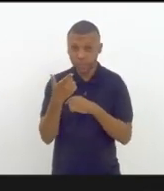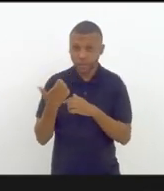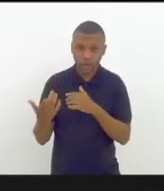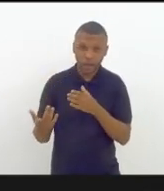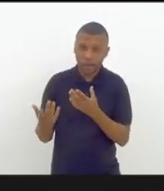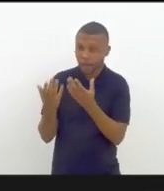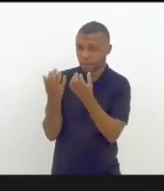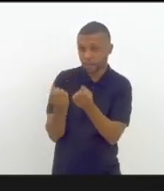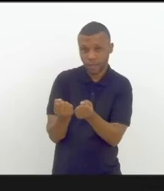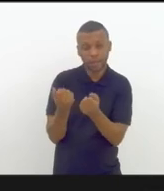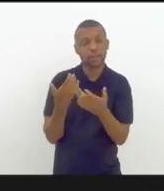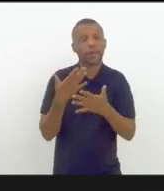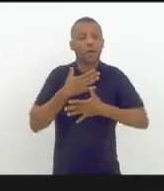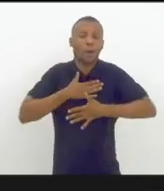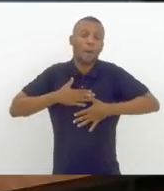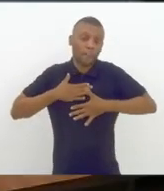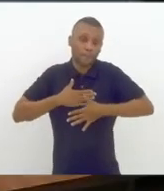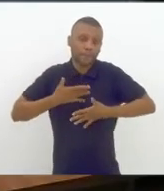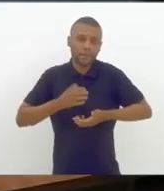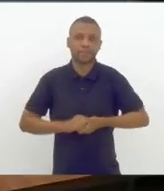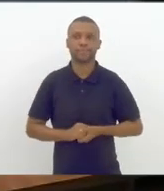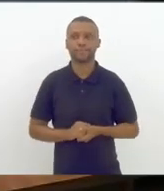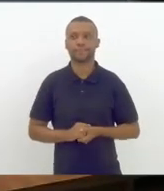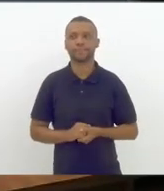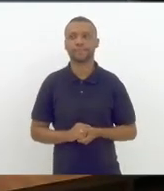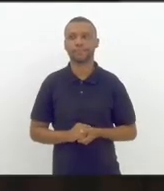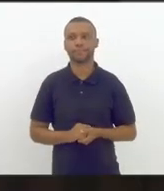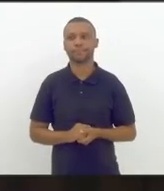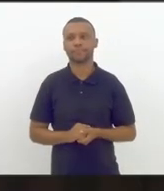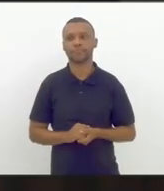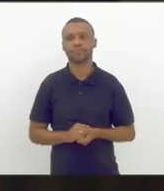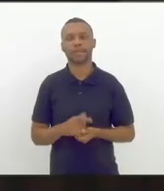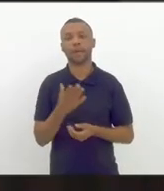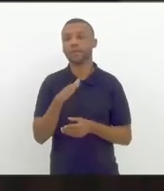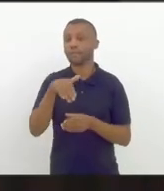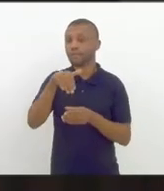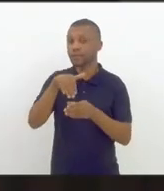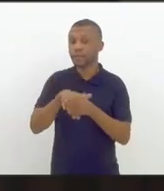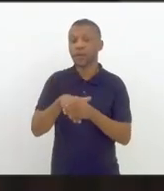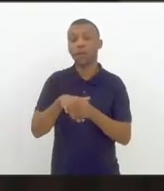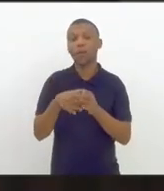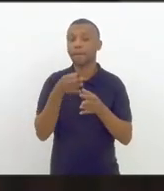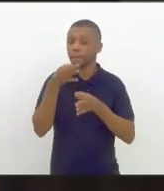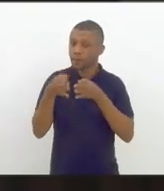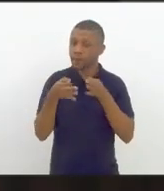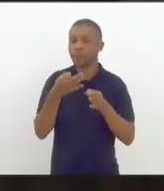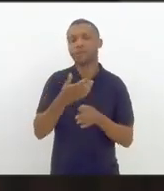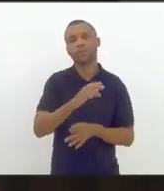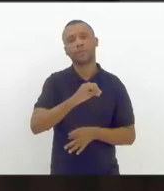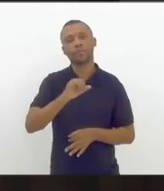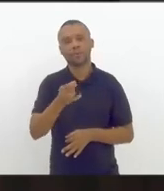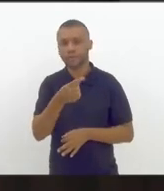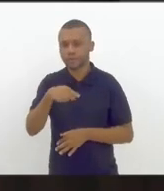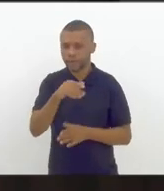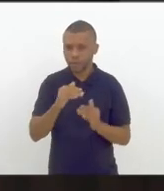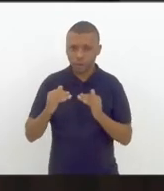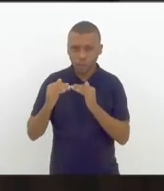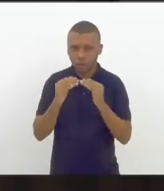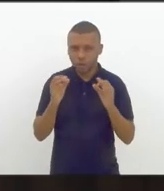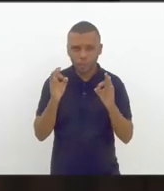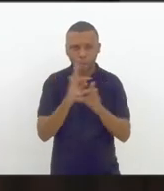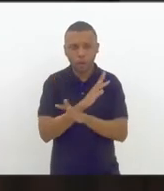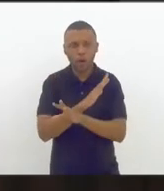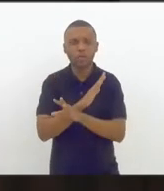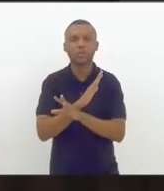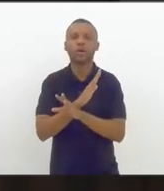prazer. Com certeza. Em votação, o parecer da CCJ. Sobre os que aprovam, permaneçam